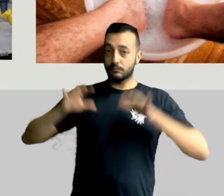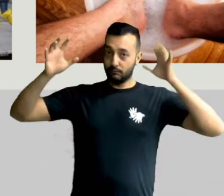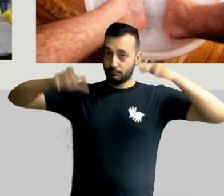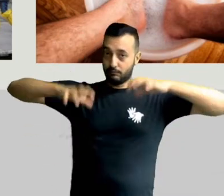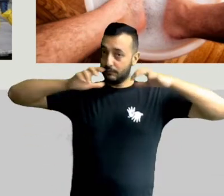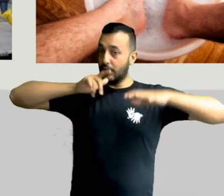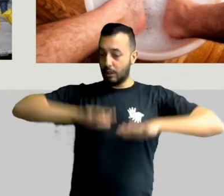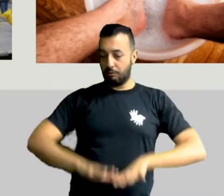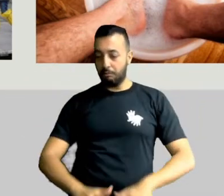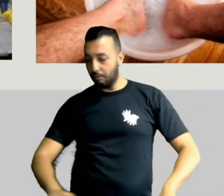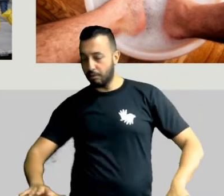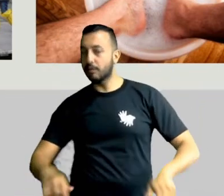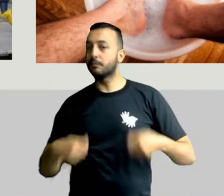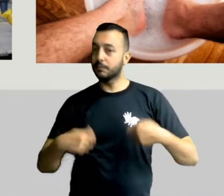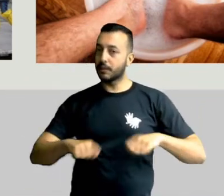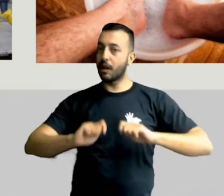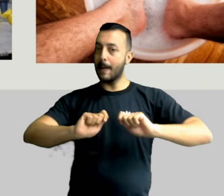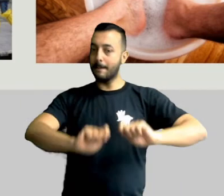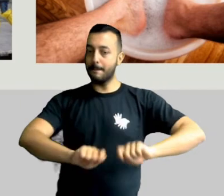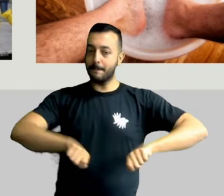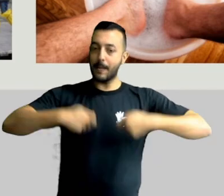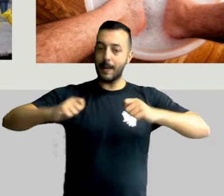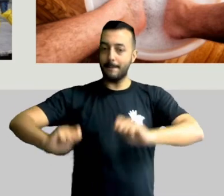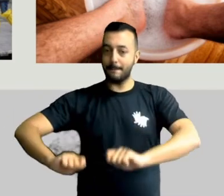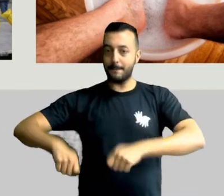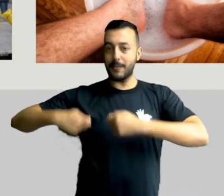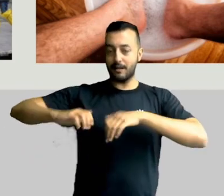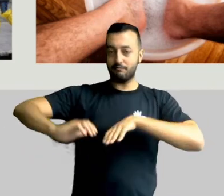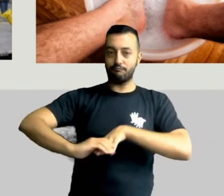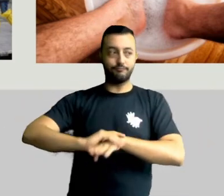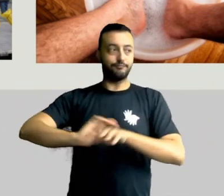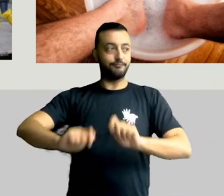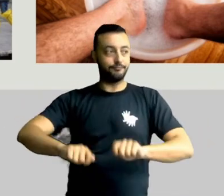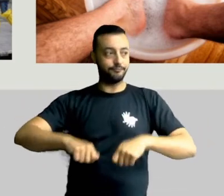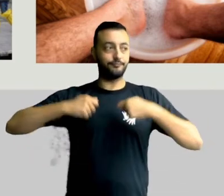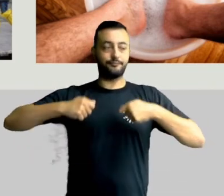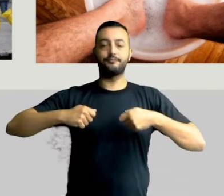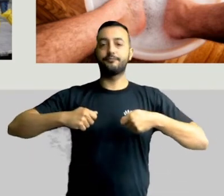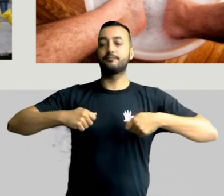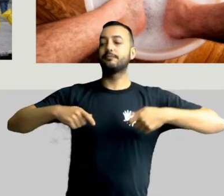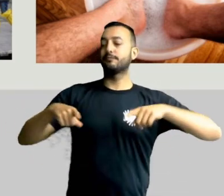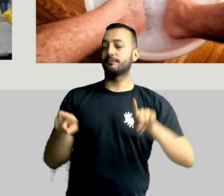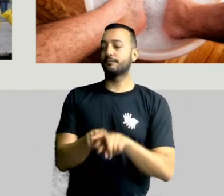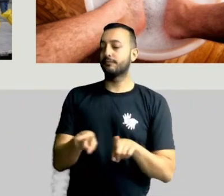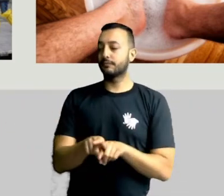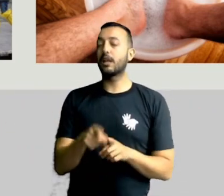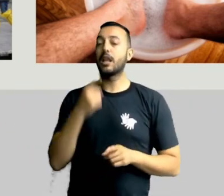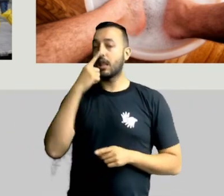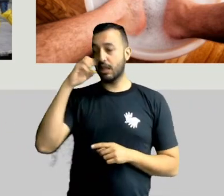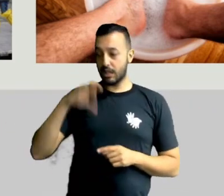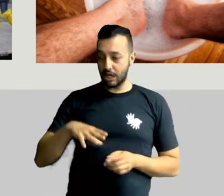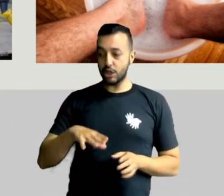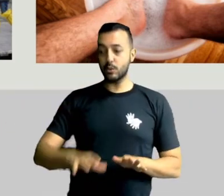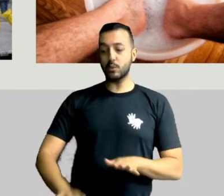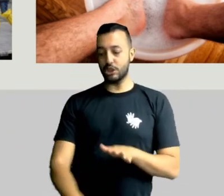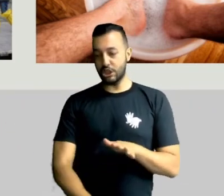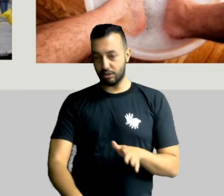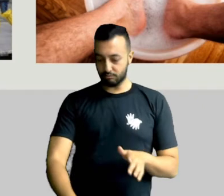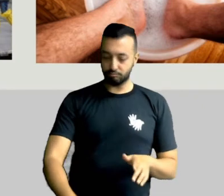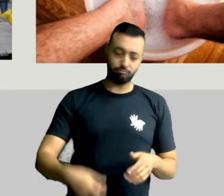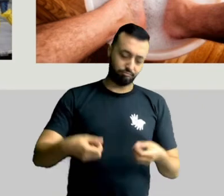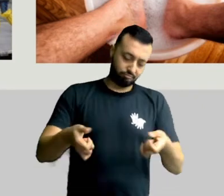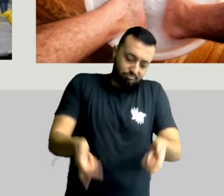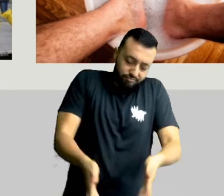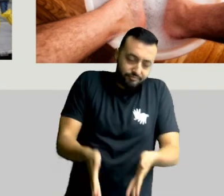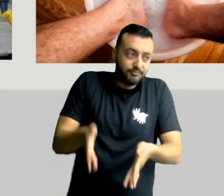no ambiente de chuva, se armazenar o seu lixo em um local mais elevado. Quando você coloca o lixo no chão, fica mais fácil que o roedor